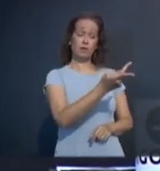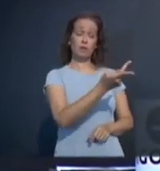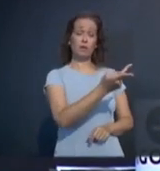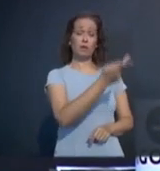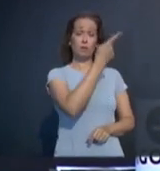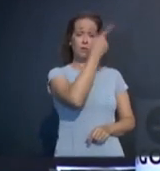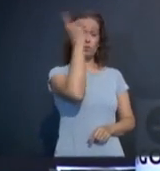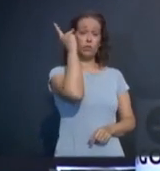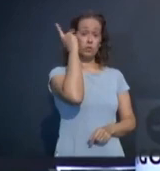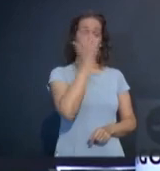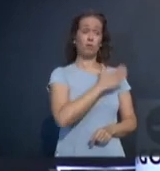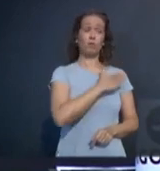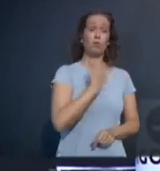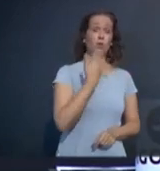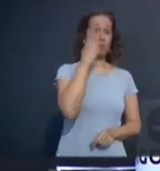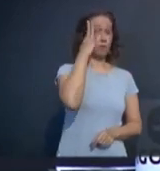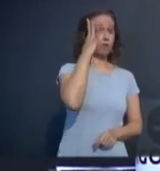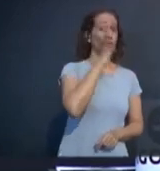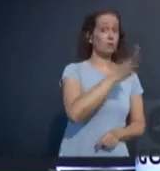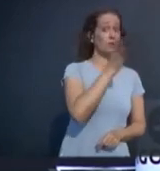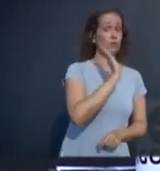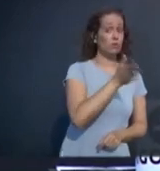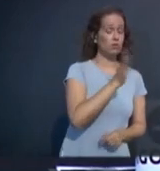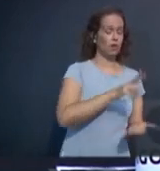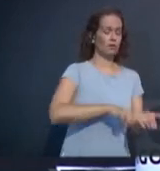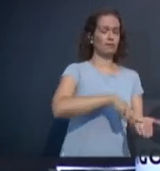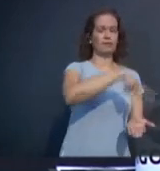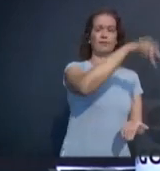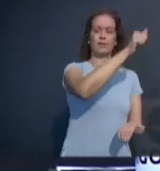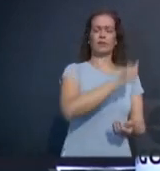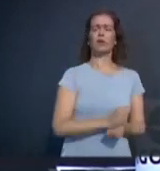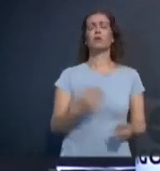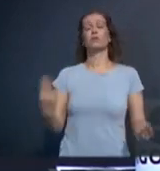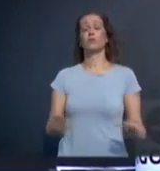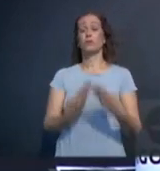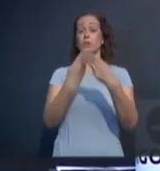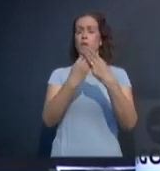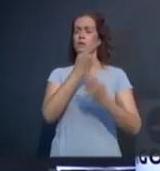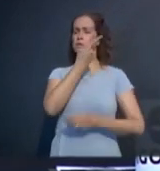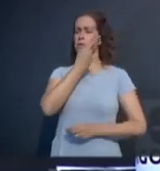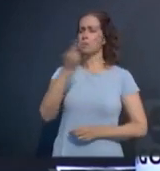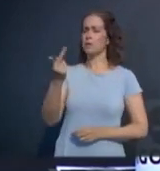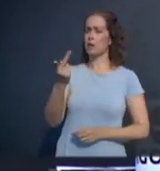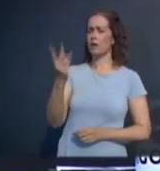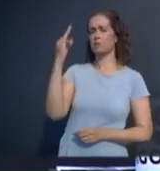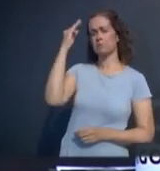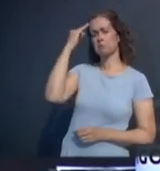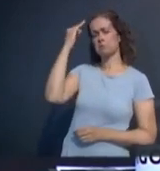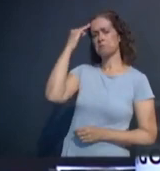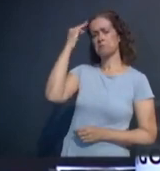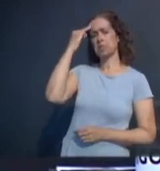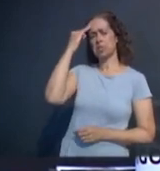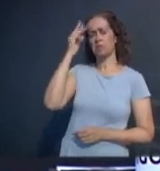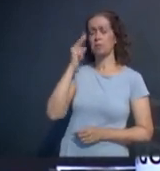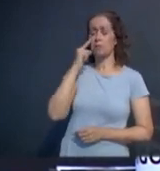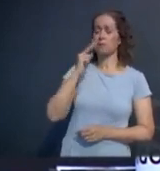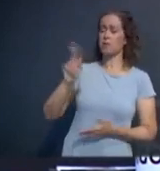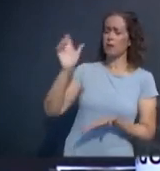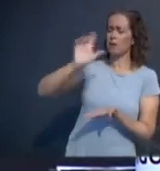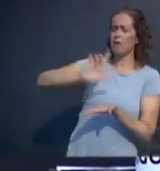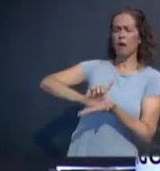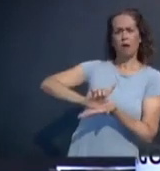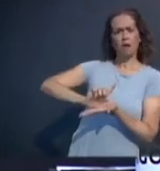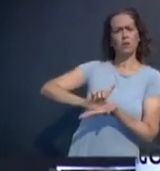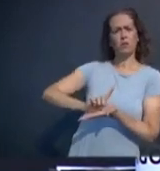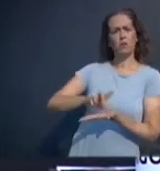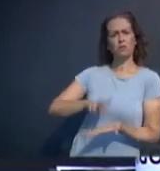4 dias, ressuscitado. Muitos, pois, entre os judeus que tinham vindo visitar Maria, vendo o que fizera, creram nele. Em